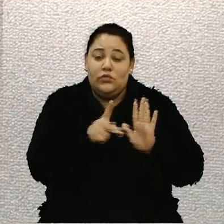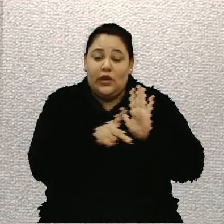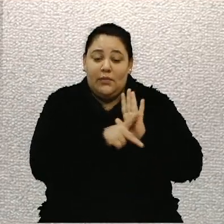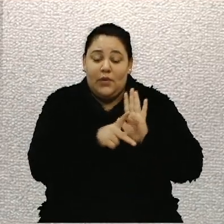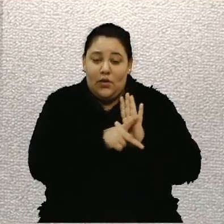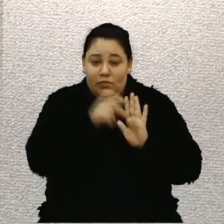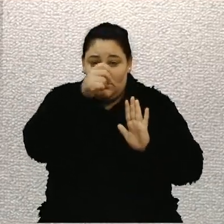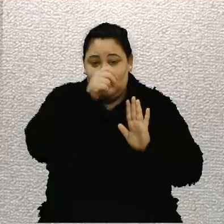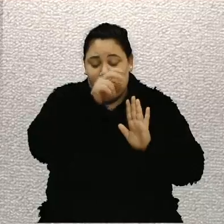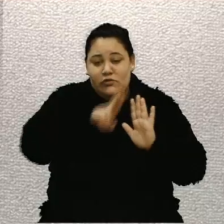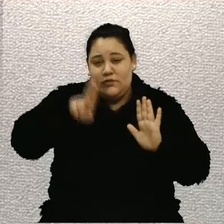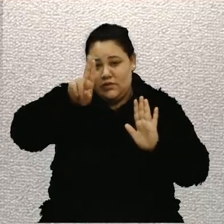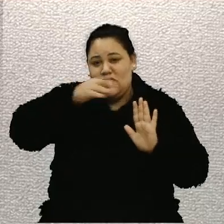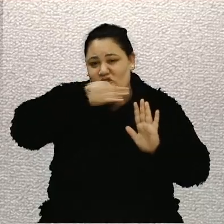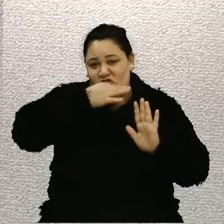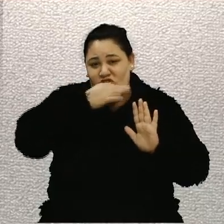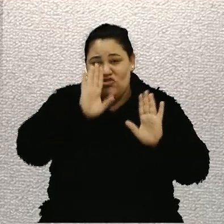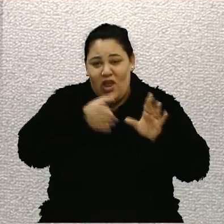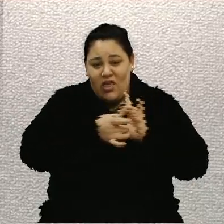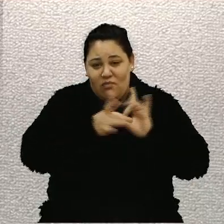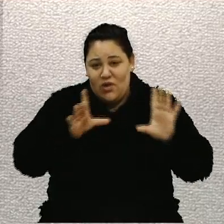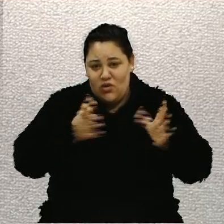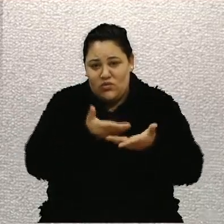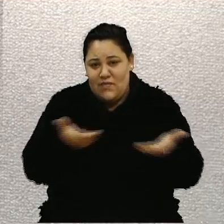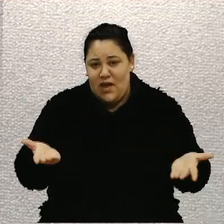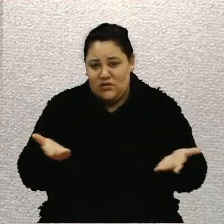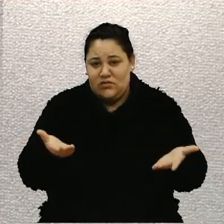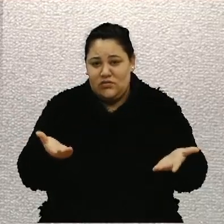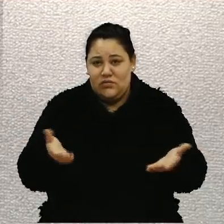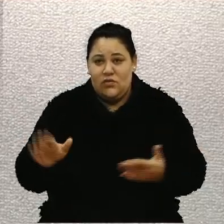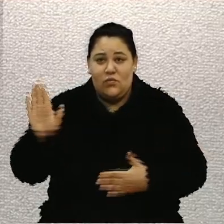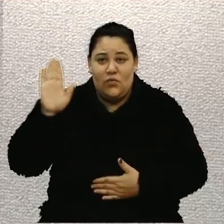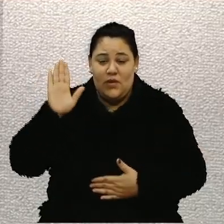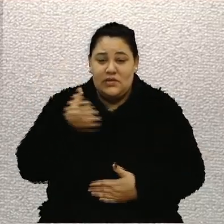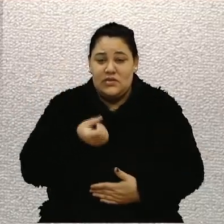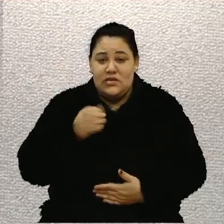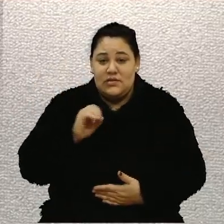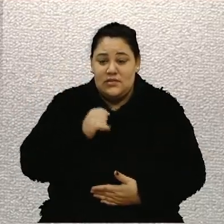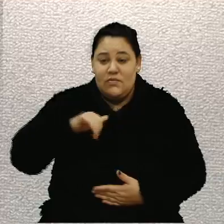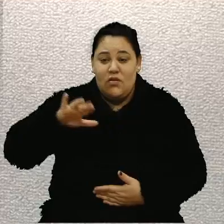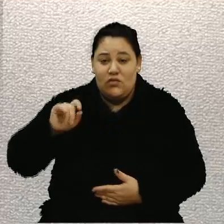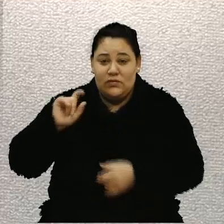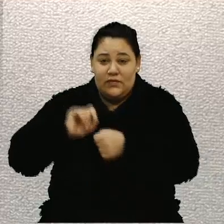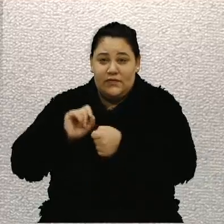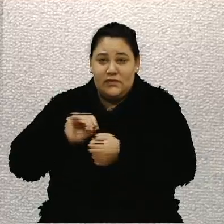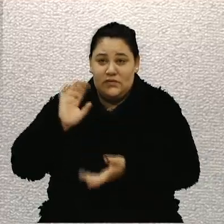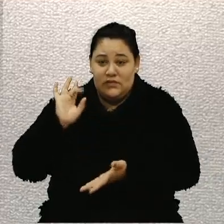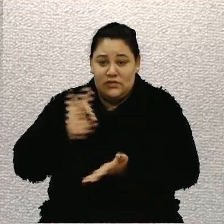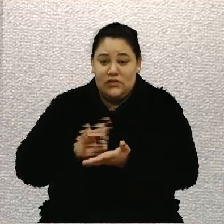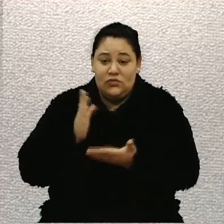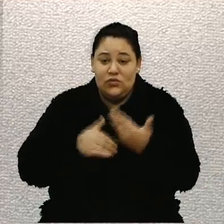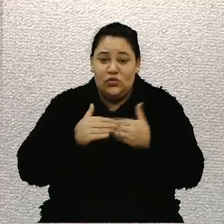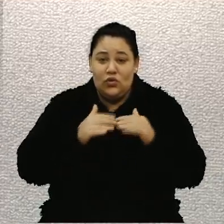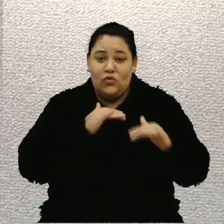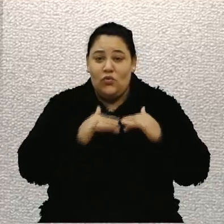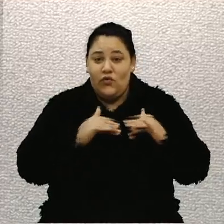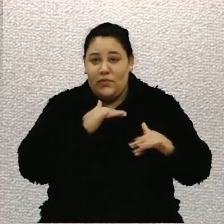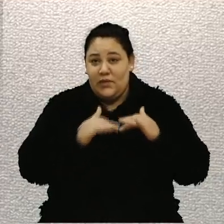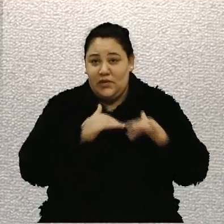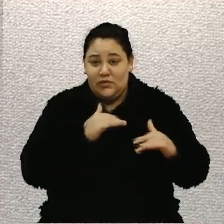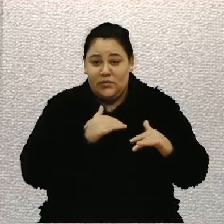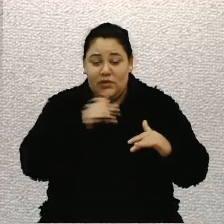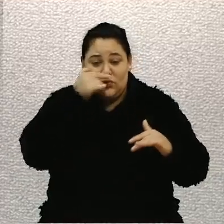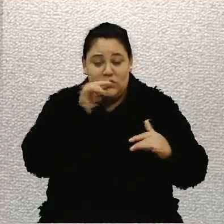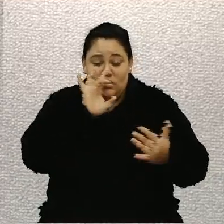espaço. Uma promessa de 60 milhões para a universidade, né? Então todo um movimento para que a